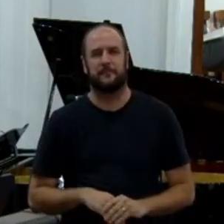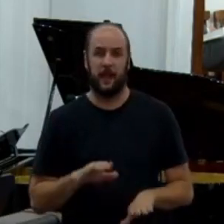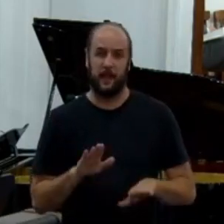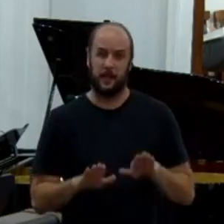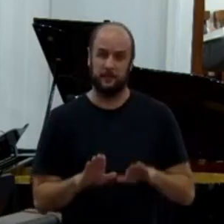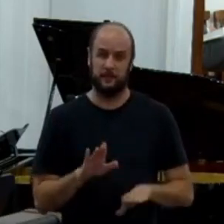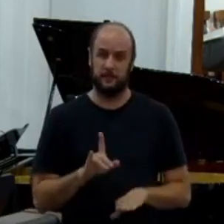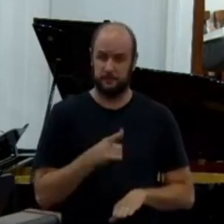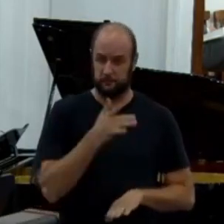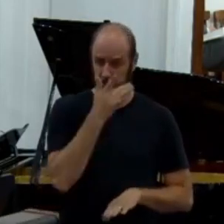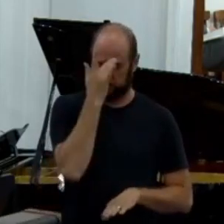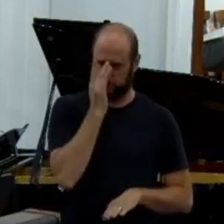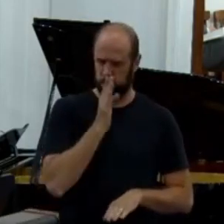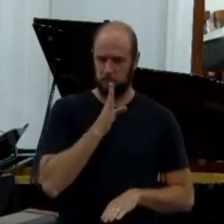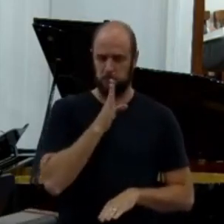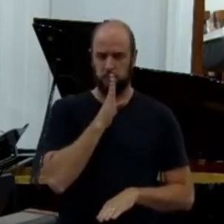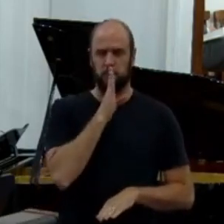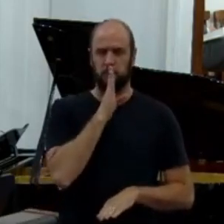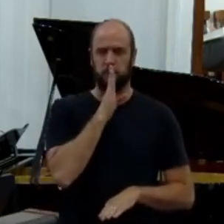ela é silenciosa.